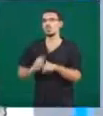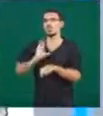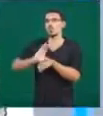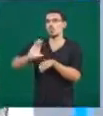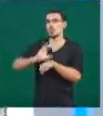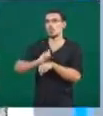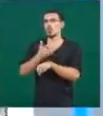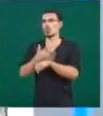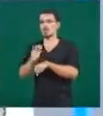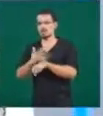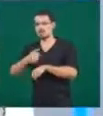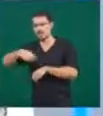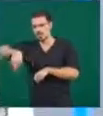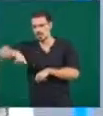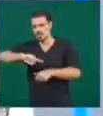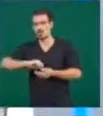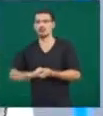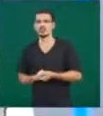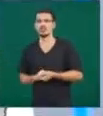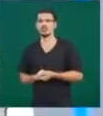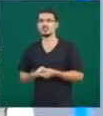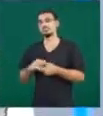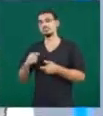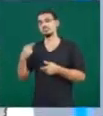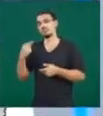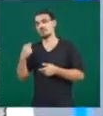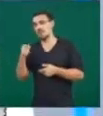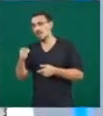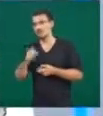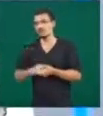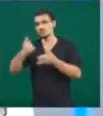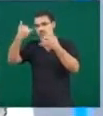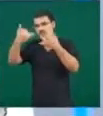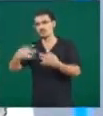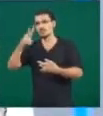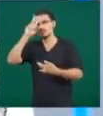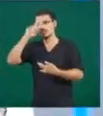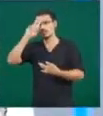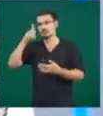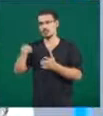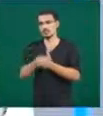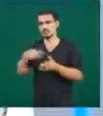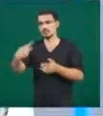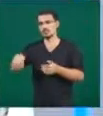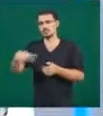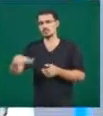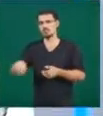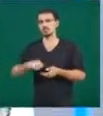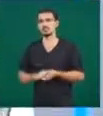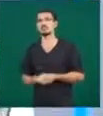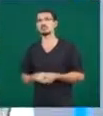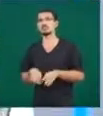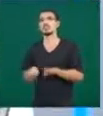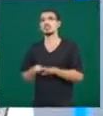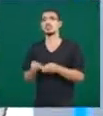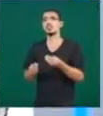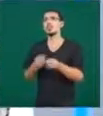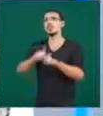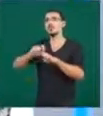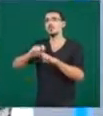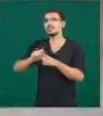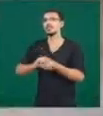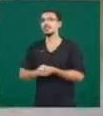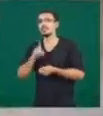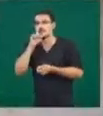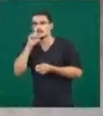treinamentos coletivos, aí ela vai contar essa história, né? Então, a palestra dela é como empreender com menos recursos, riscos e incertezas.